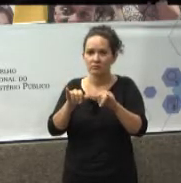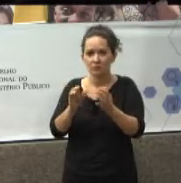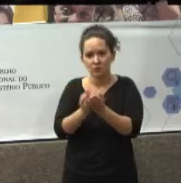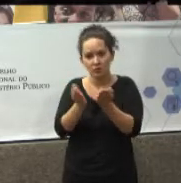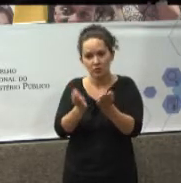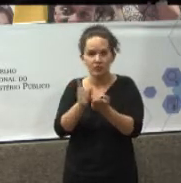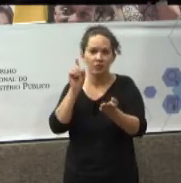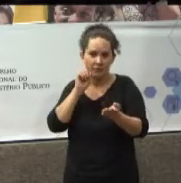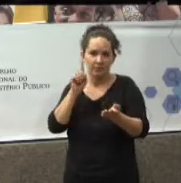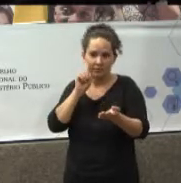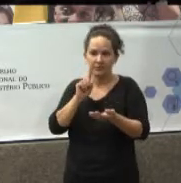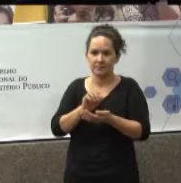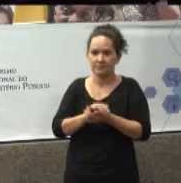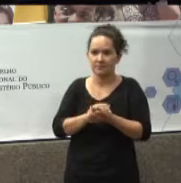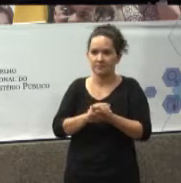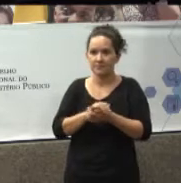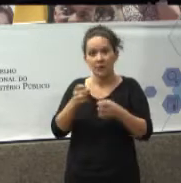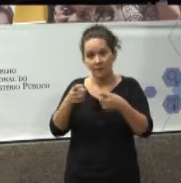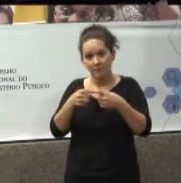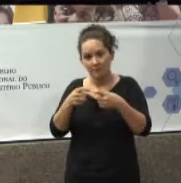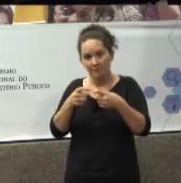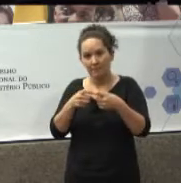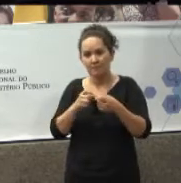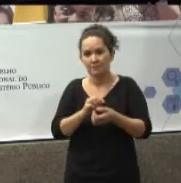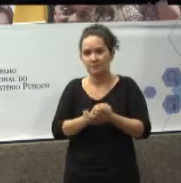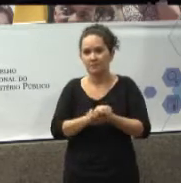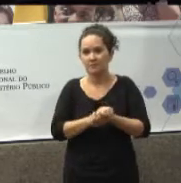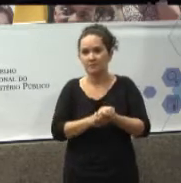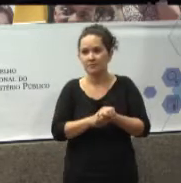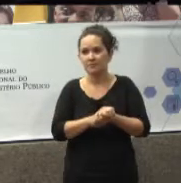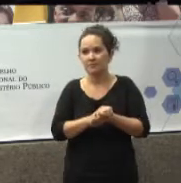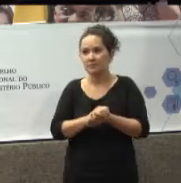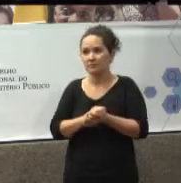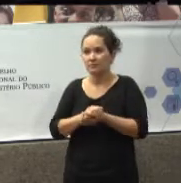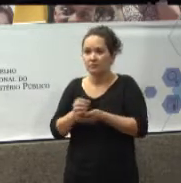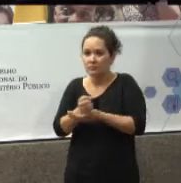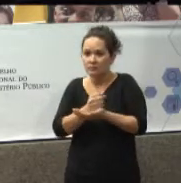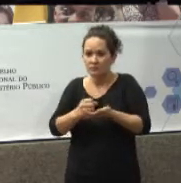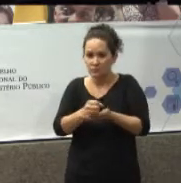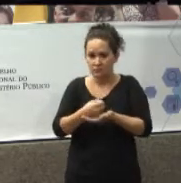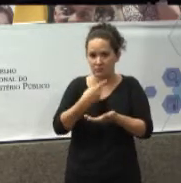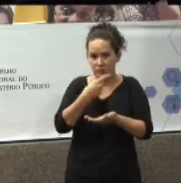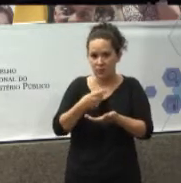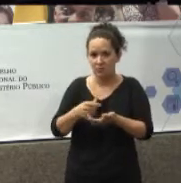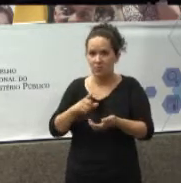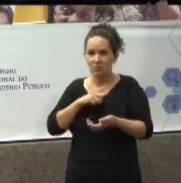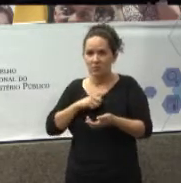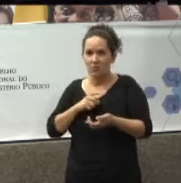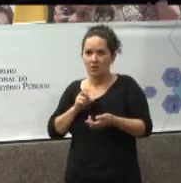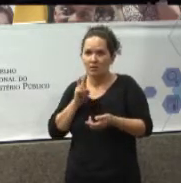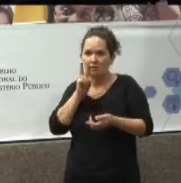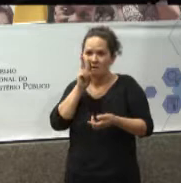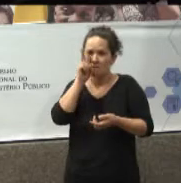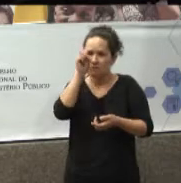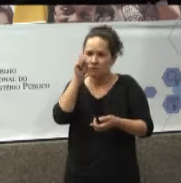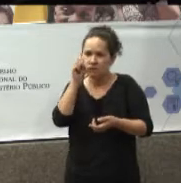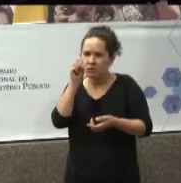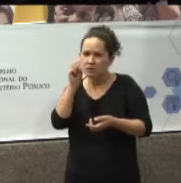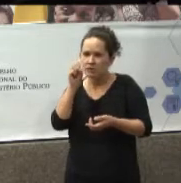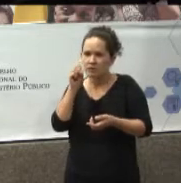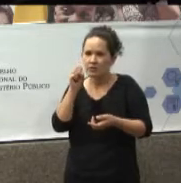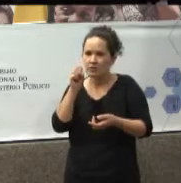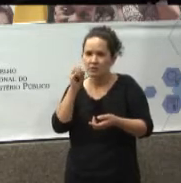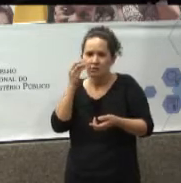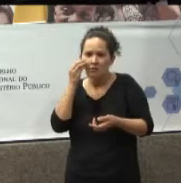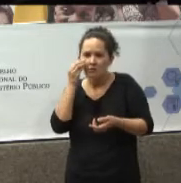americano de medicina clínica as os medicamentos que têm forte evidência científica que tem uma frágil